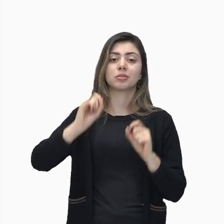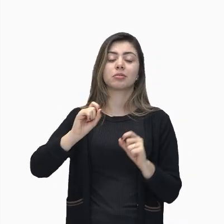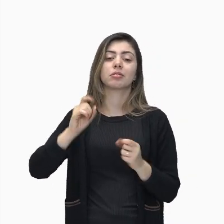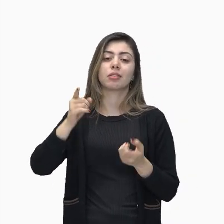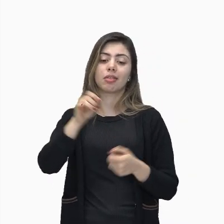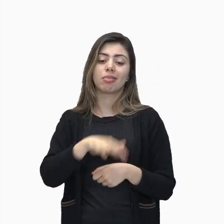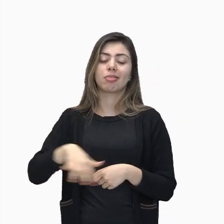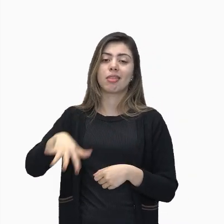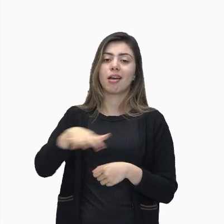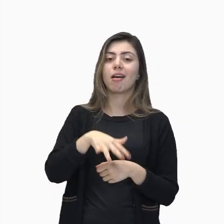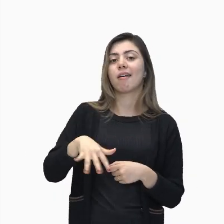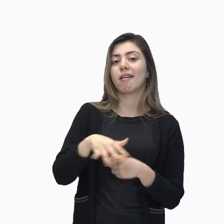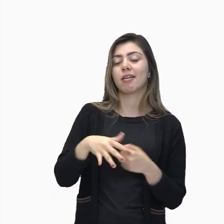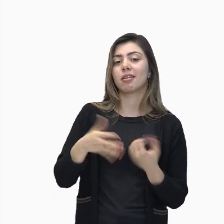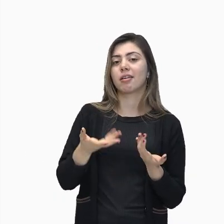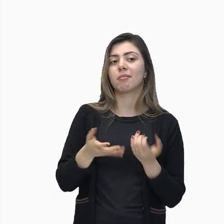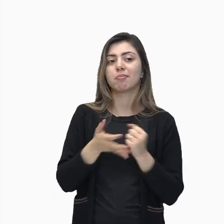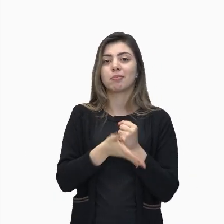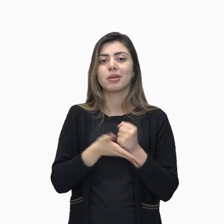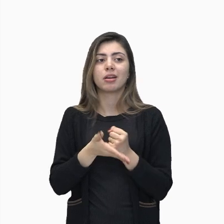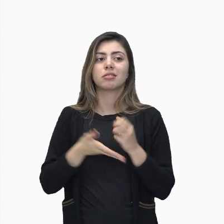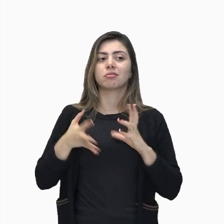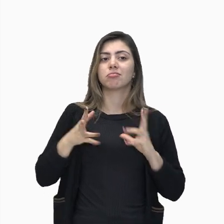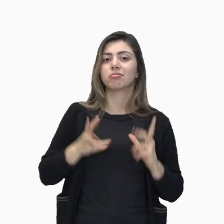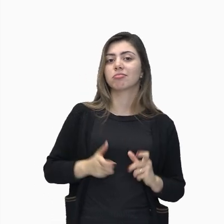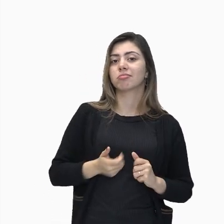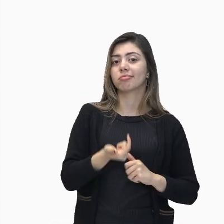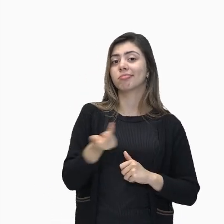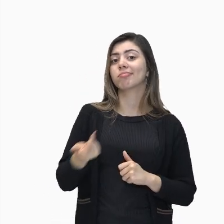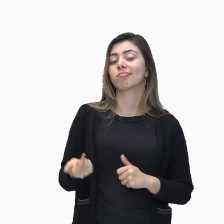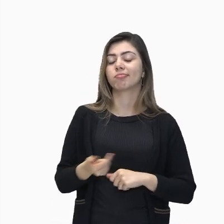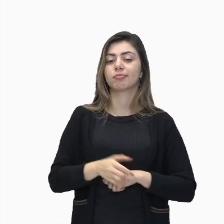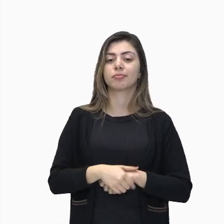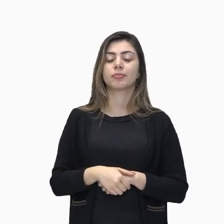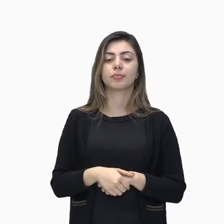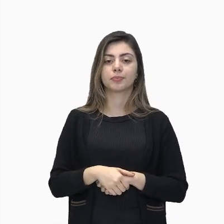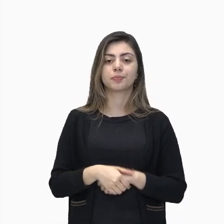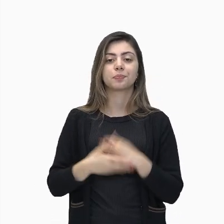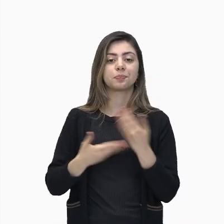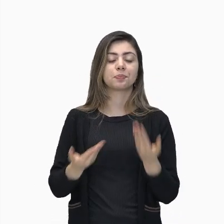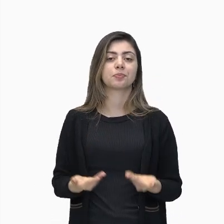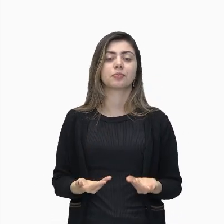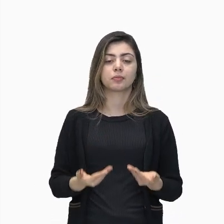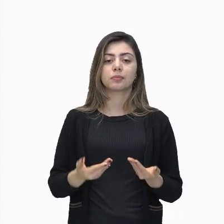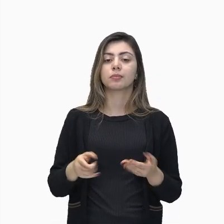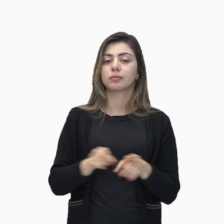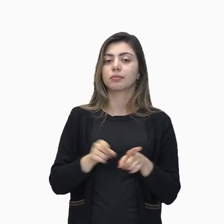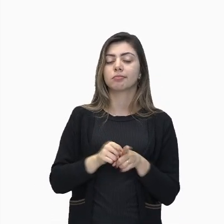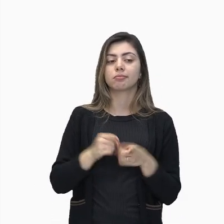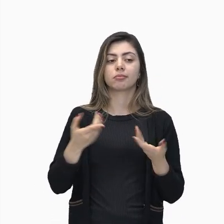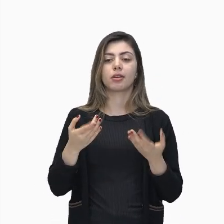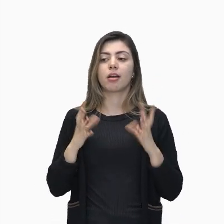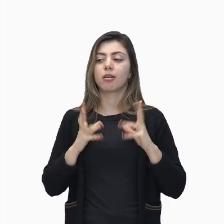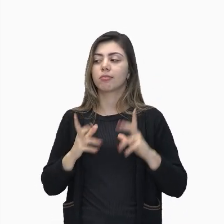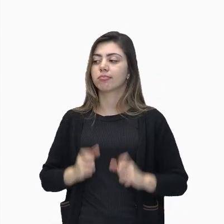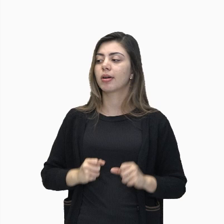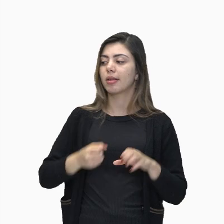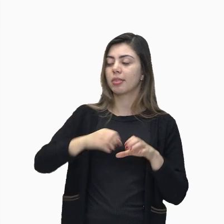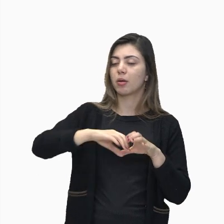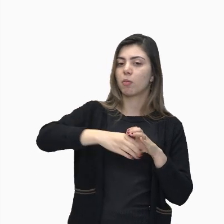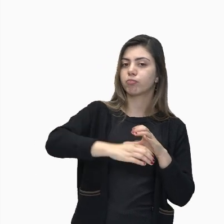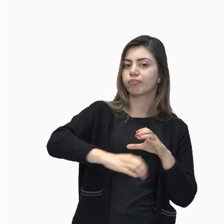serviços básicos. E aí o que nós temos lá nos serviços básicos? Temos o próprio saneamento básico, temos lá